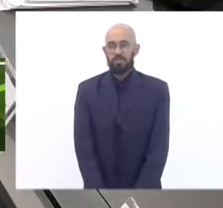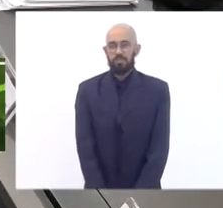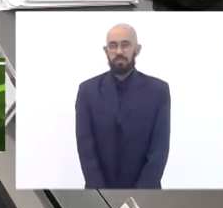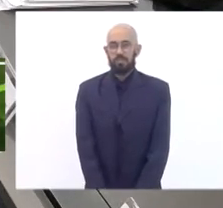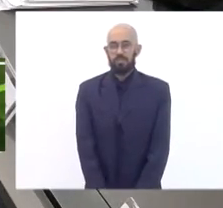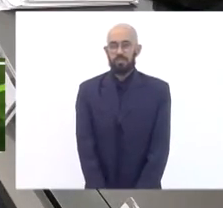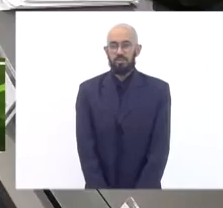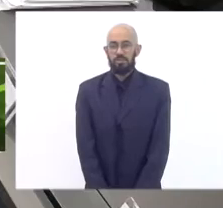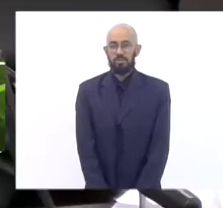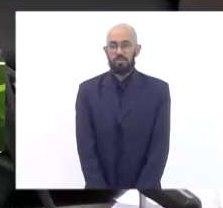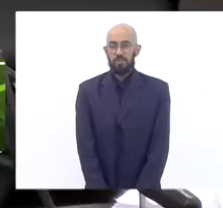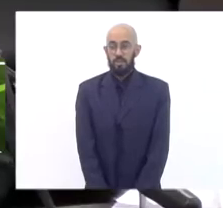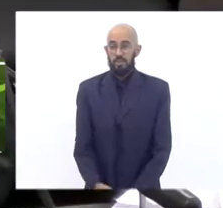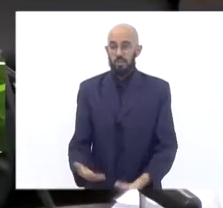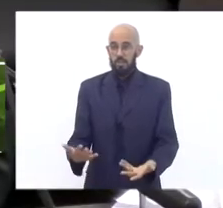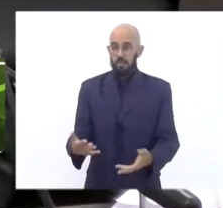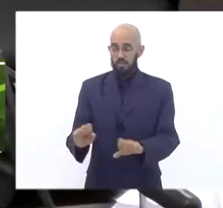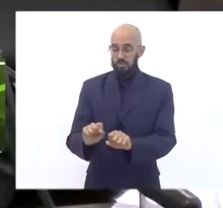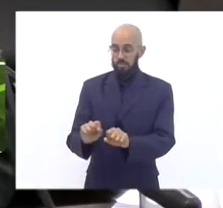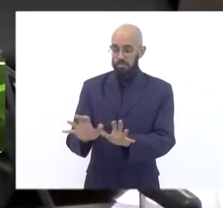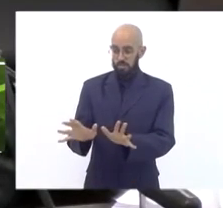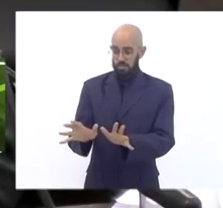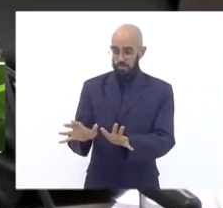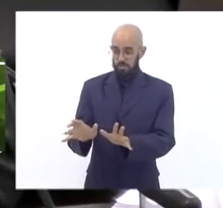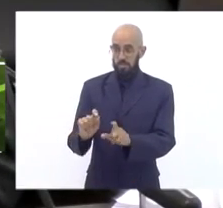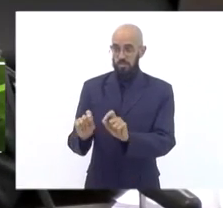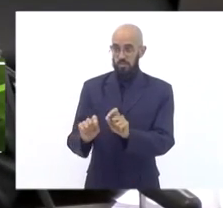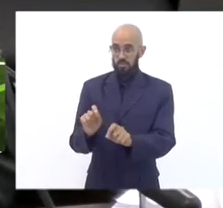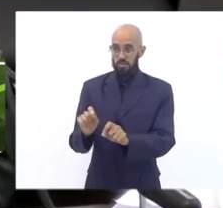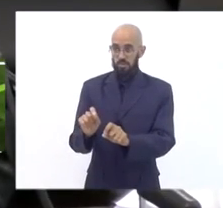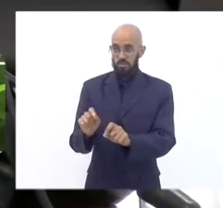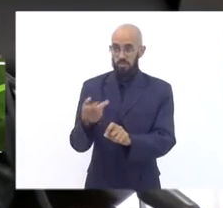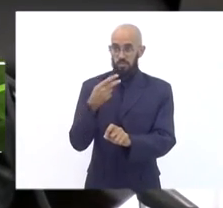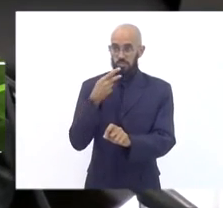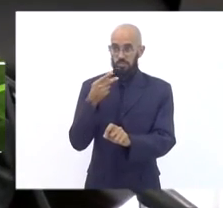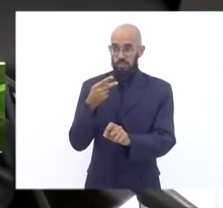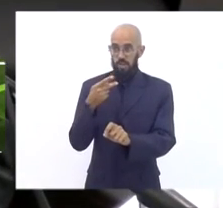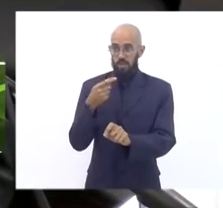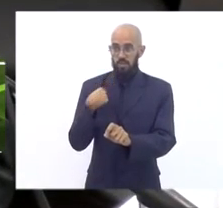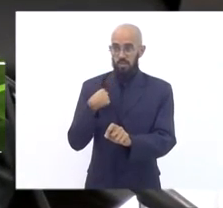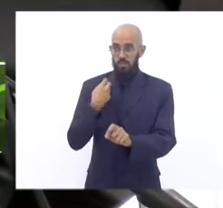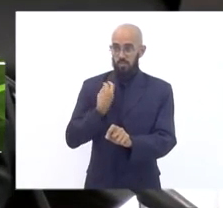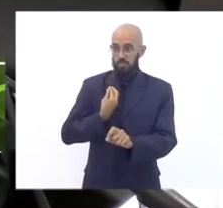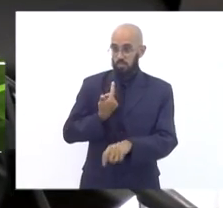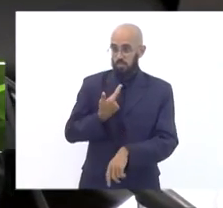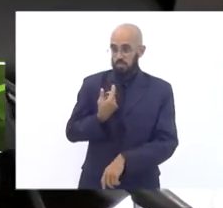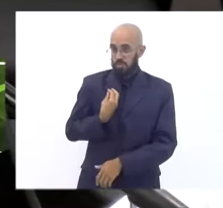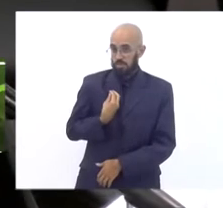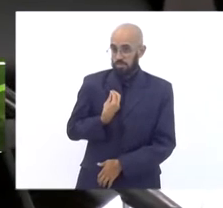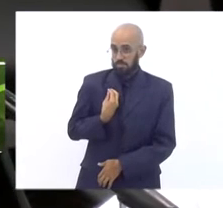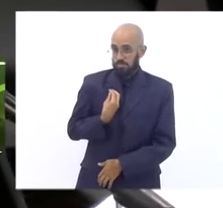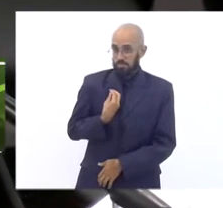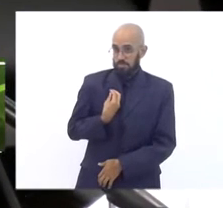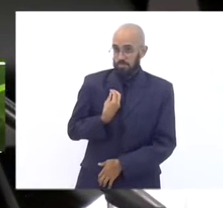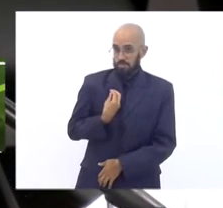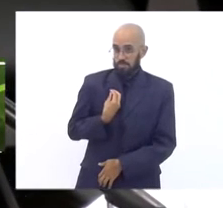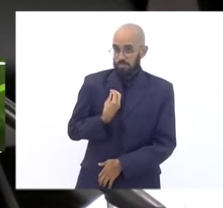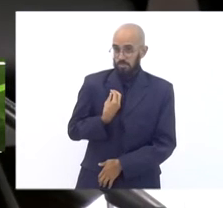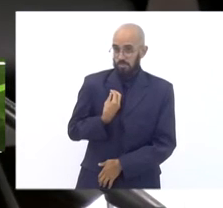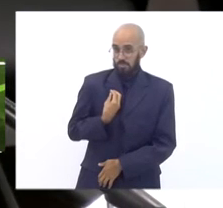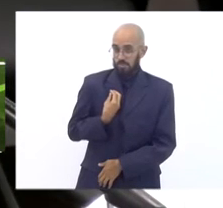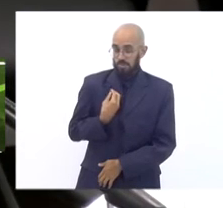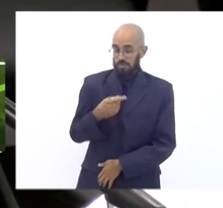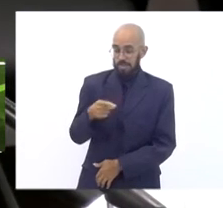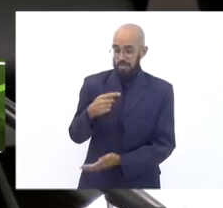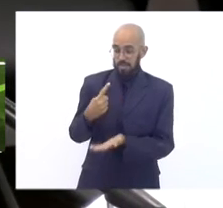Eu gostaria só de esclarecer que, na verdade, como se fala, que eu, na verdade, não estou participando efetivamente dessa questão, desse